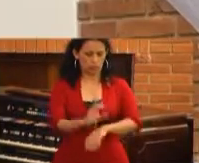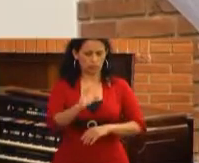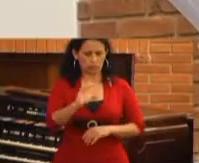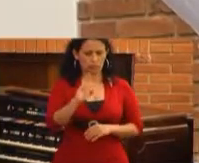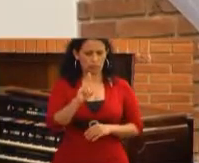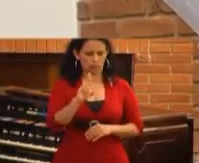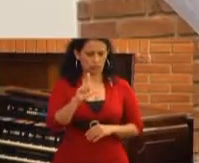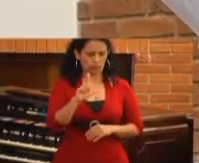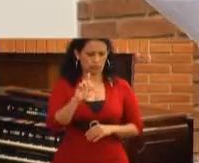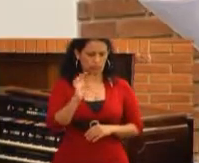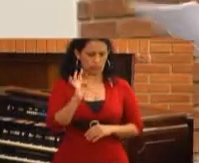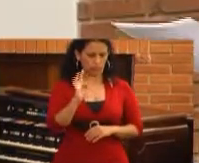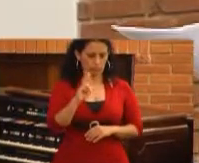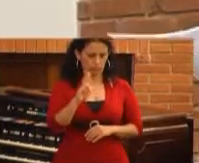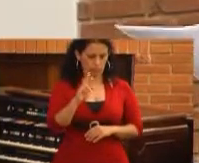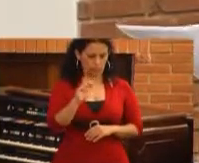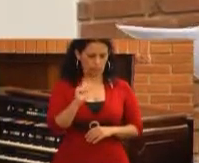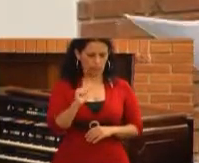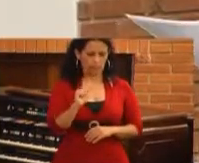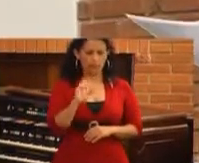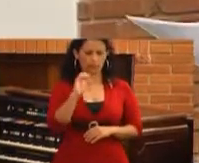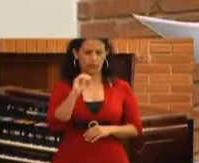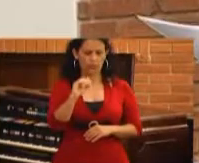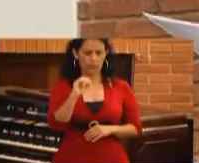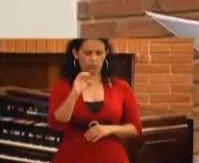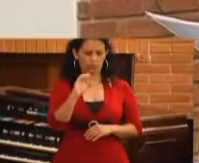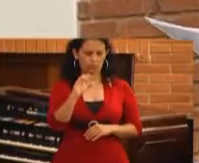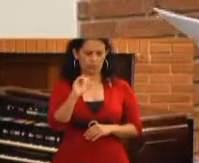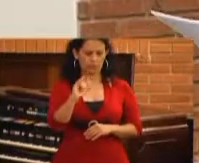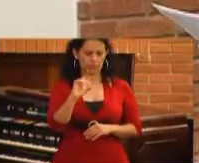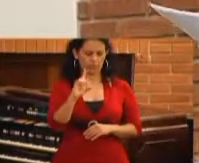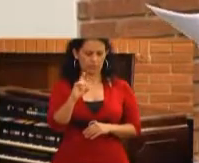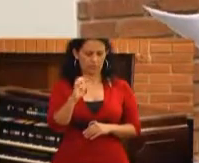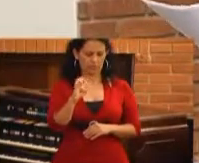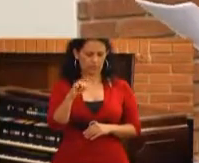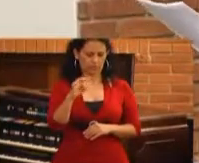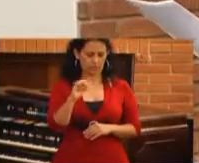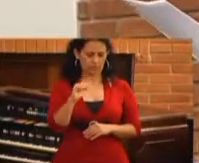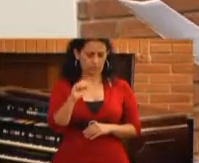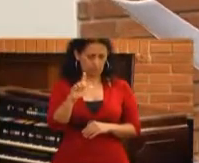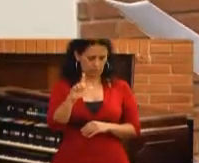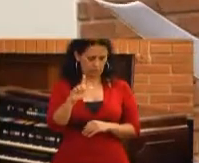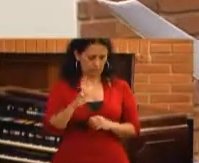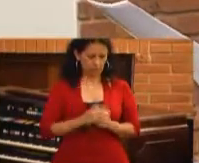que ele identificava como a versão paulina do cristianismo.